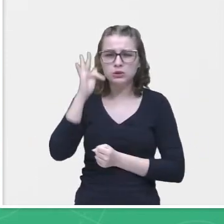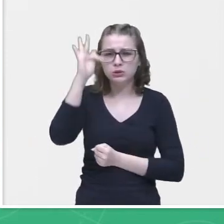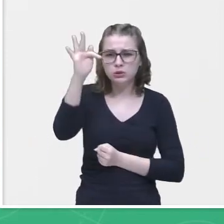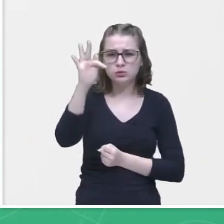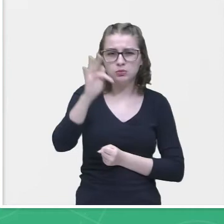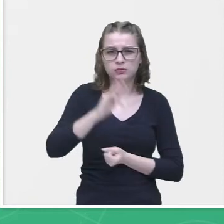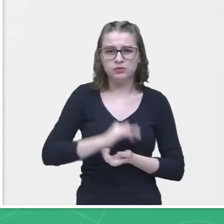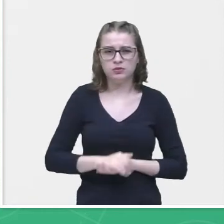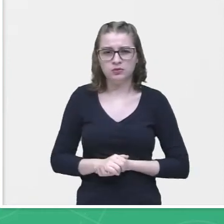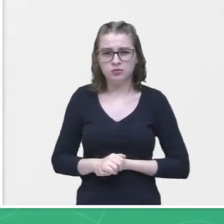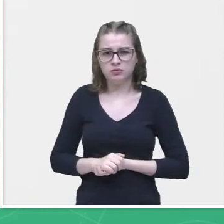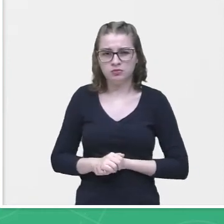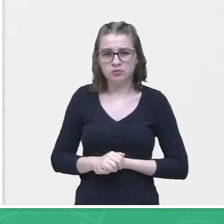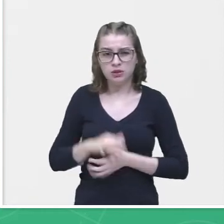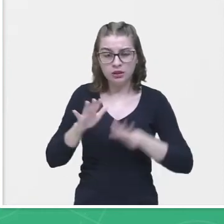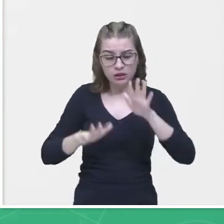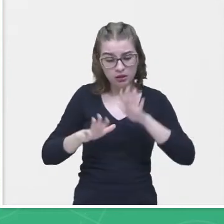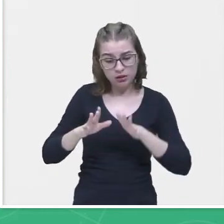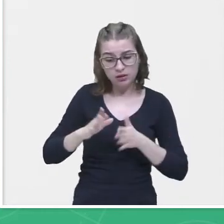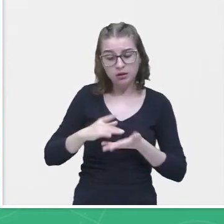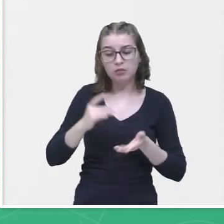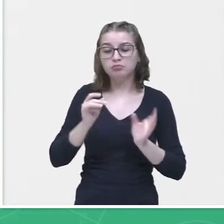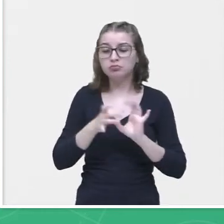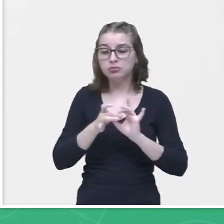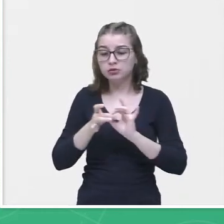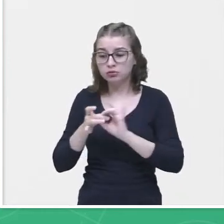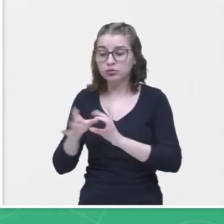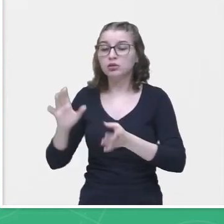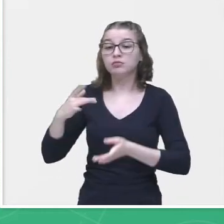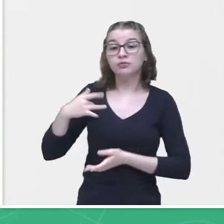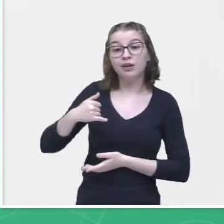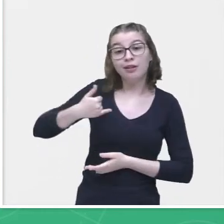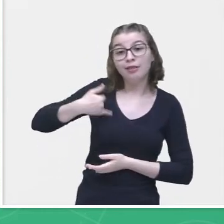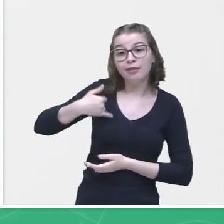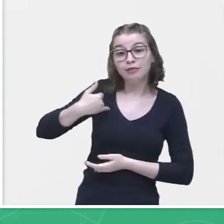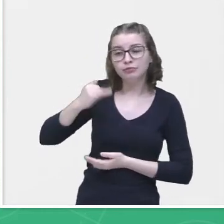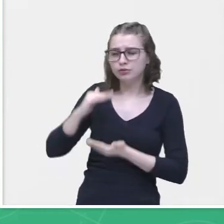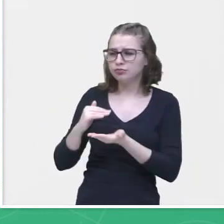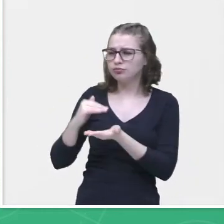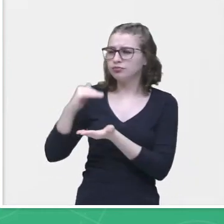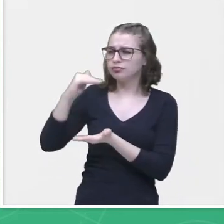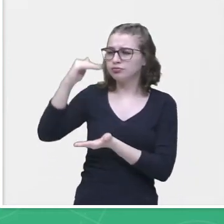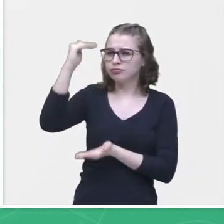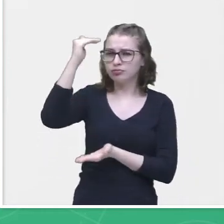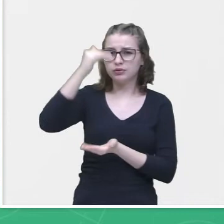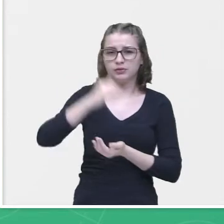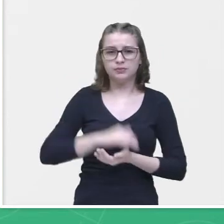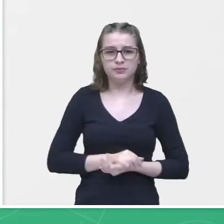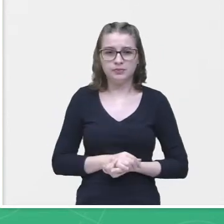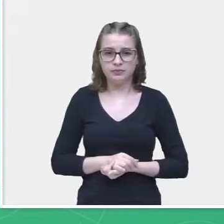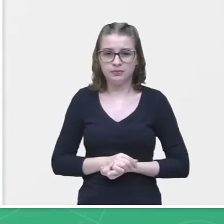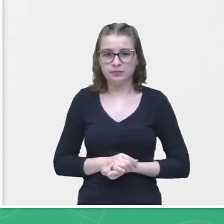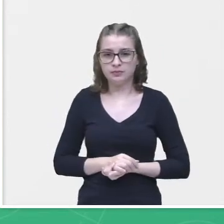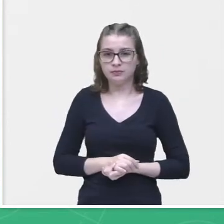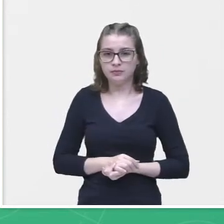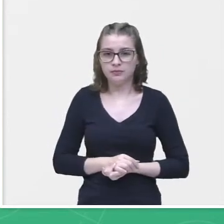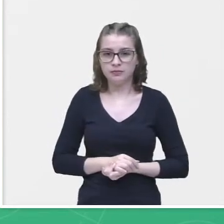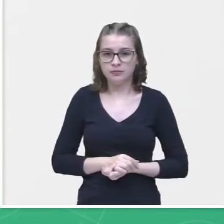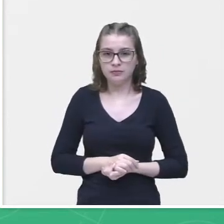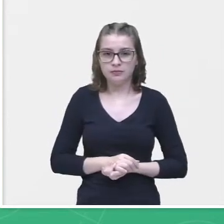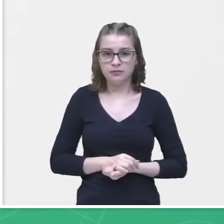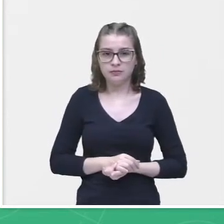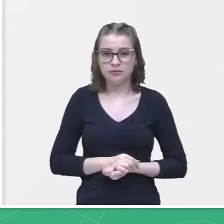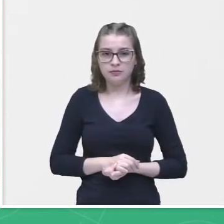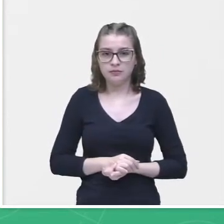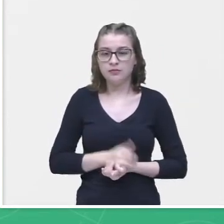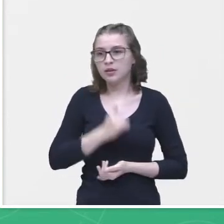Reinvente-se a cada idade. E você já deve ter ouvido o termo a expressão que eu vou usar agora.